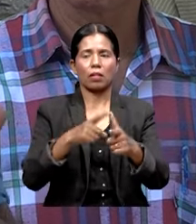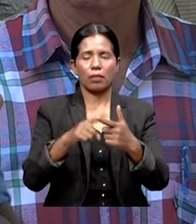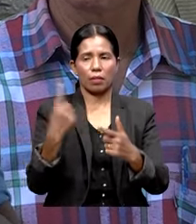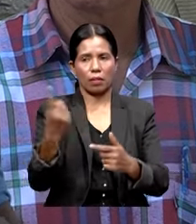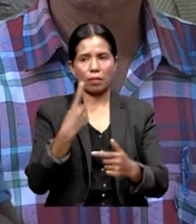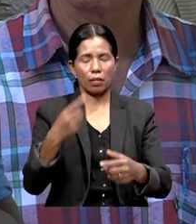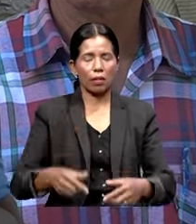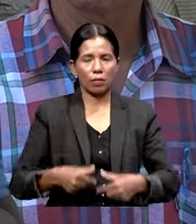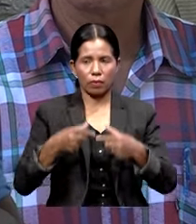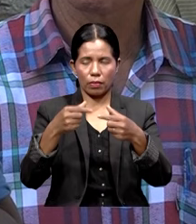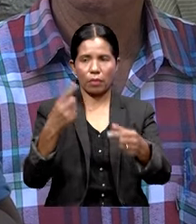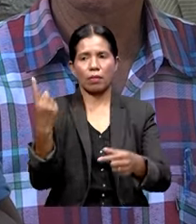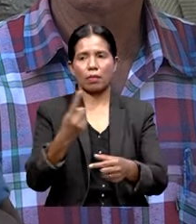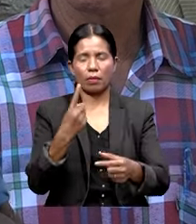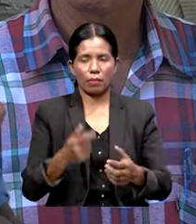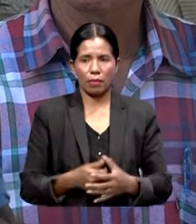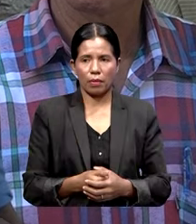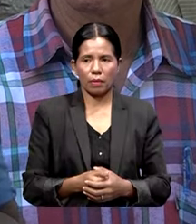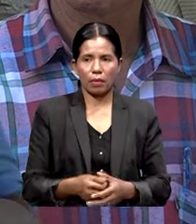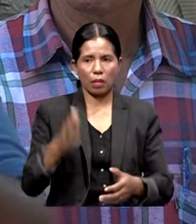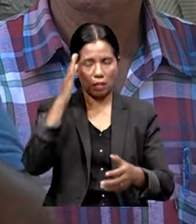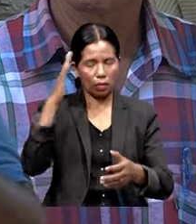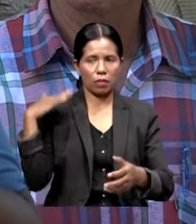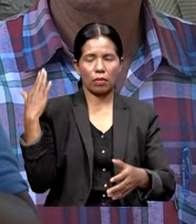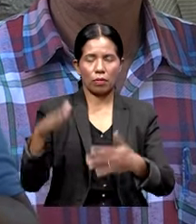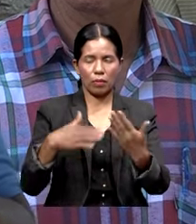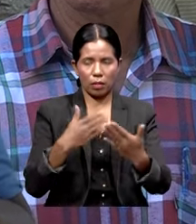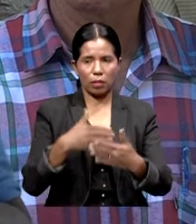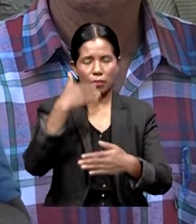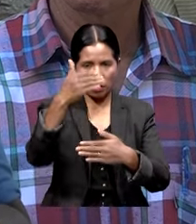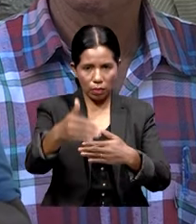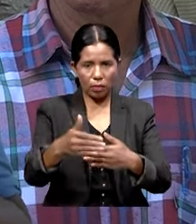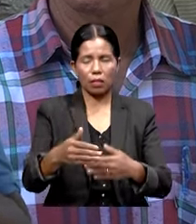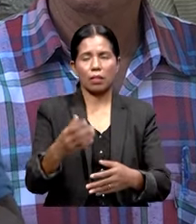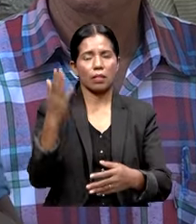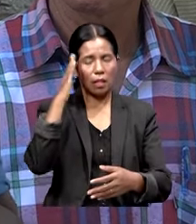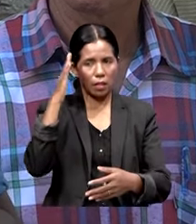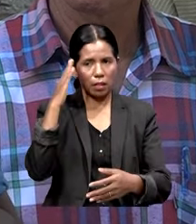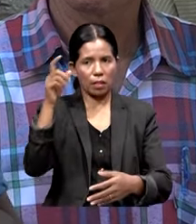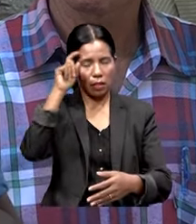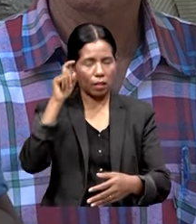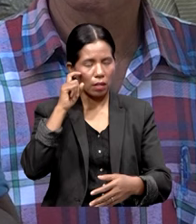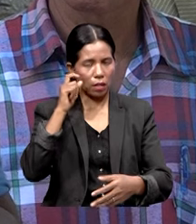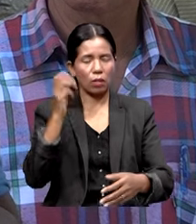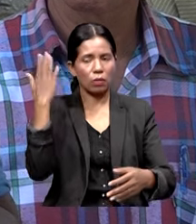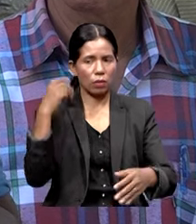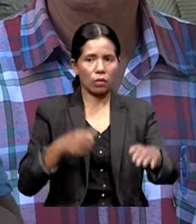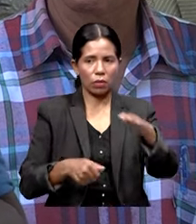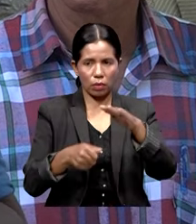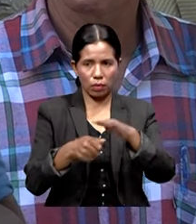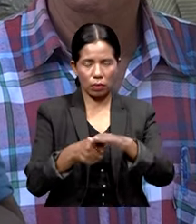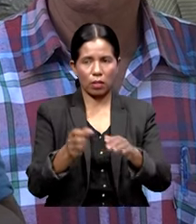ita po na fati be hanoi ba itene joven sluri sira mai par sira haten dang kata mau sanana uluk subar hene mo khalo sunu